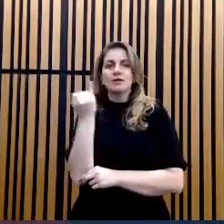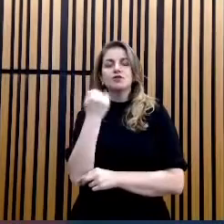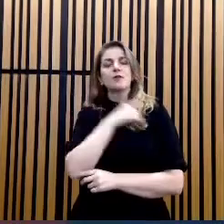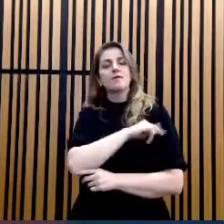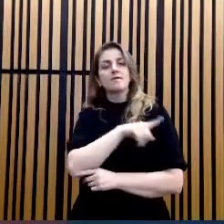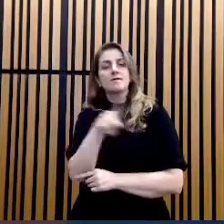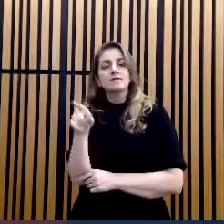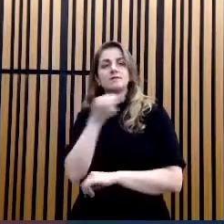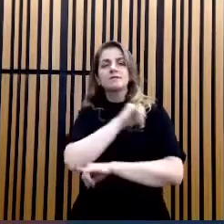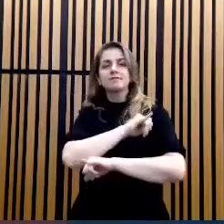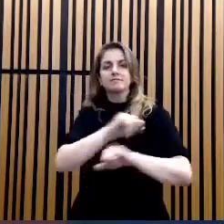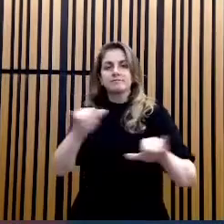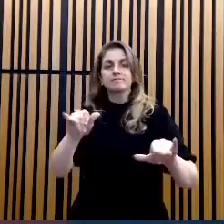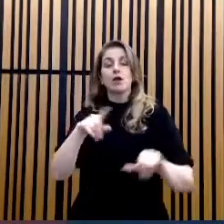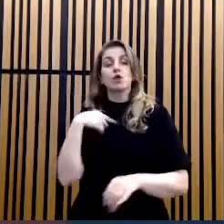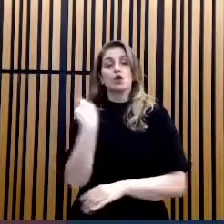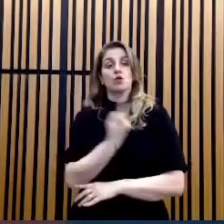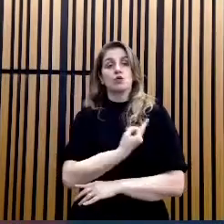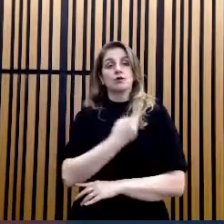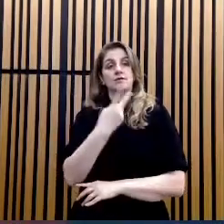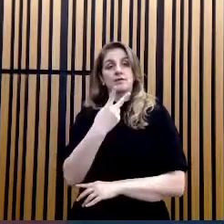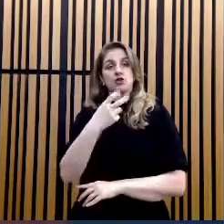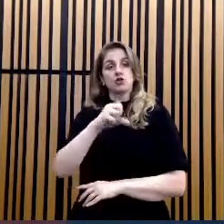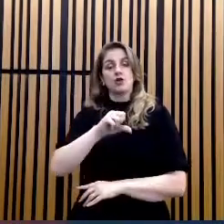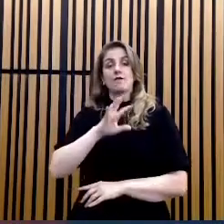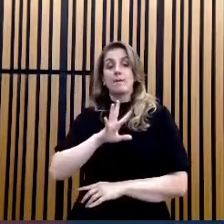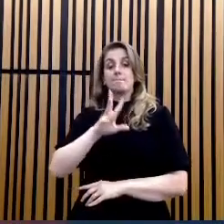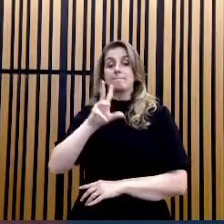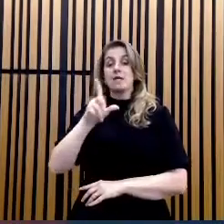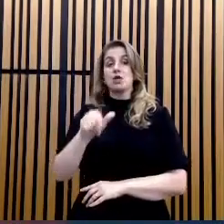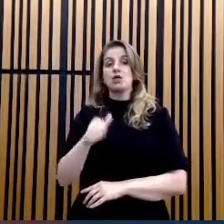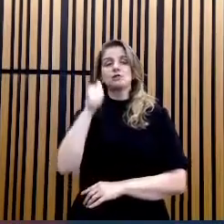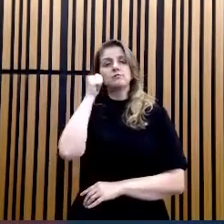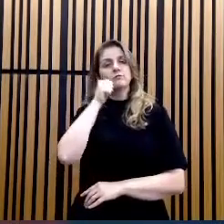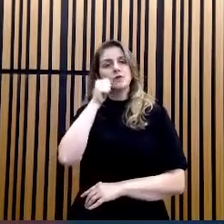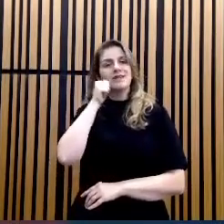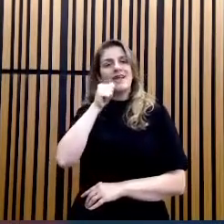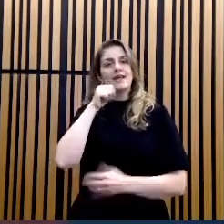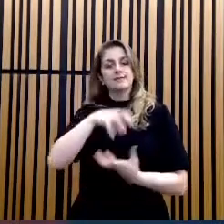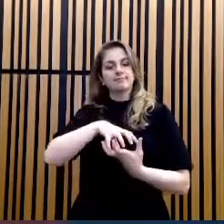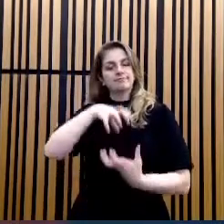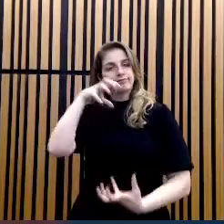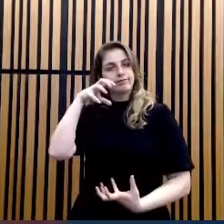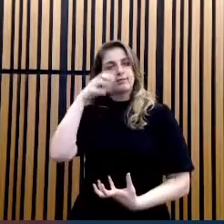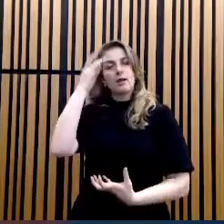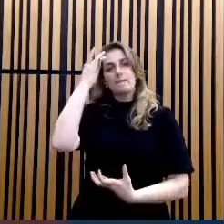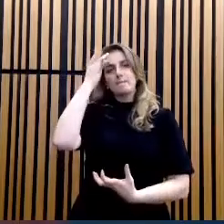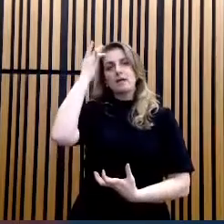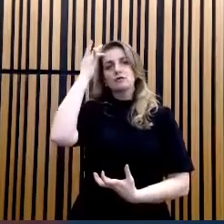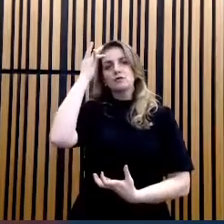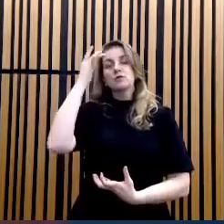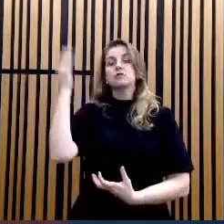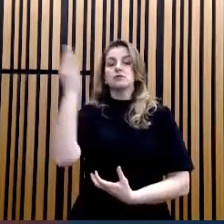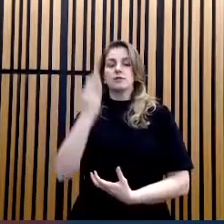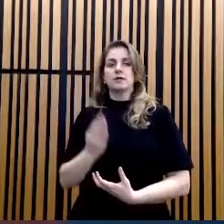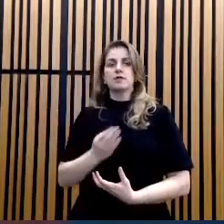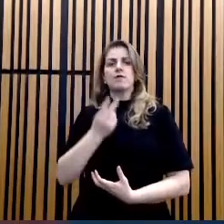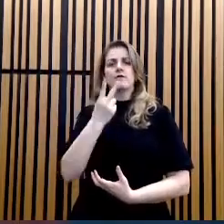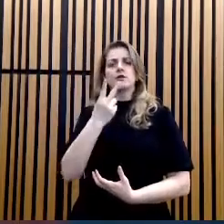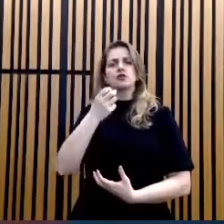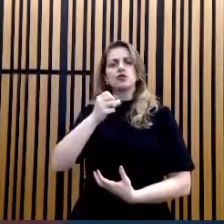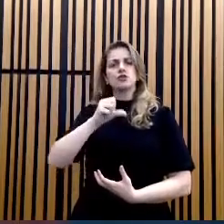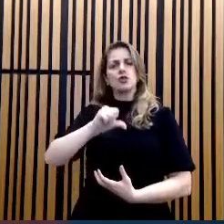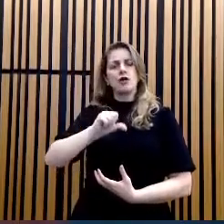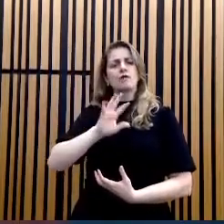gente saber, tá? Hoje nós somos 29 milhões de mulheres maduras no Brasil. 29 milhões de